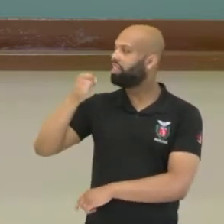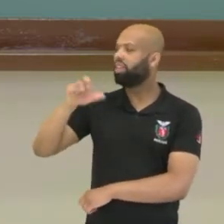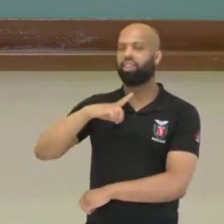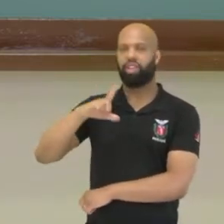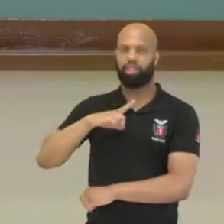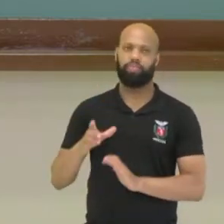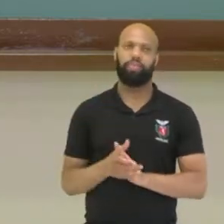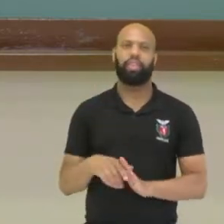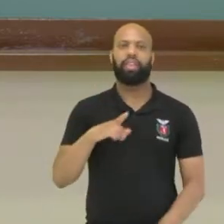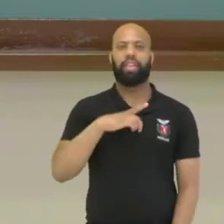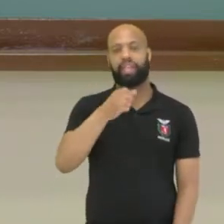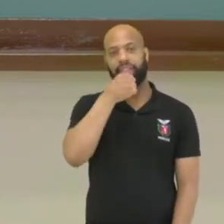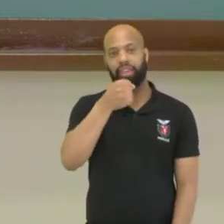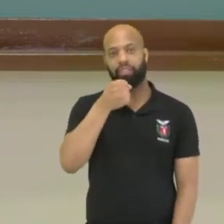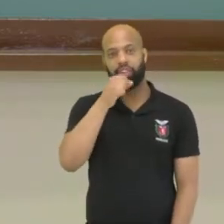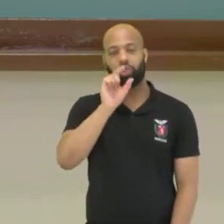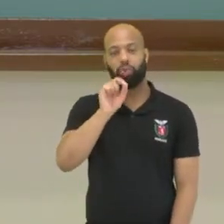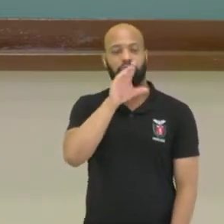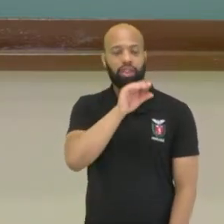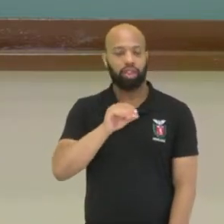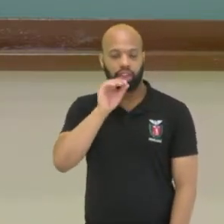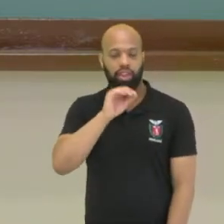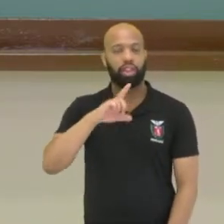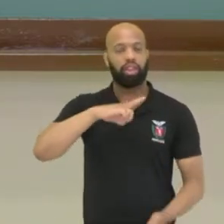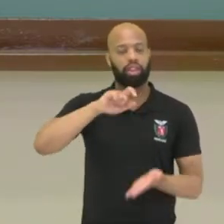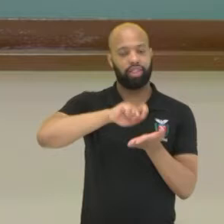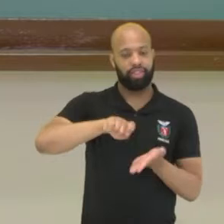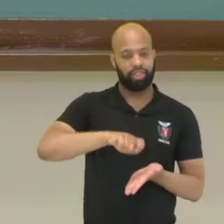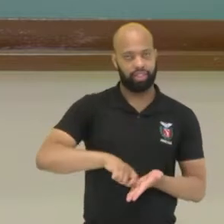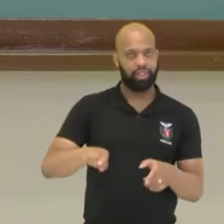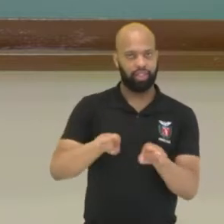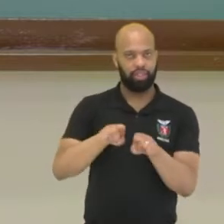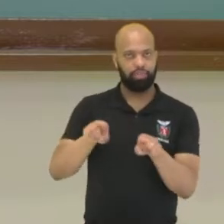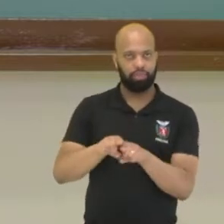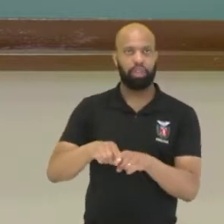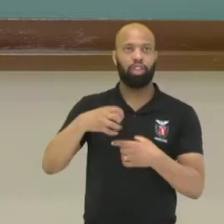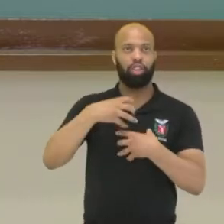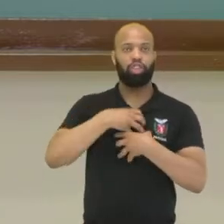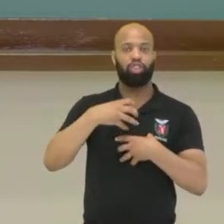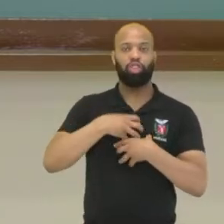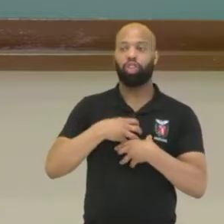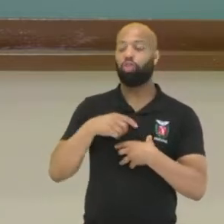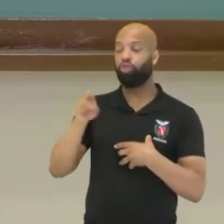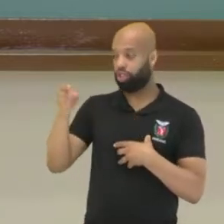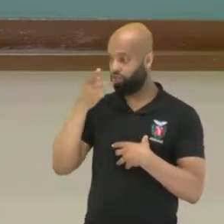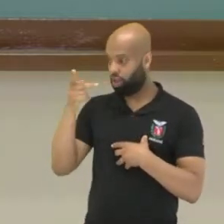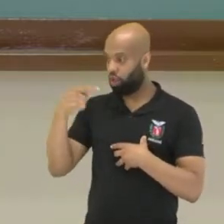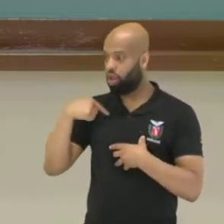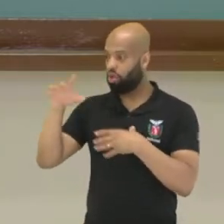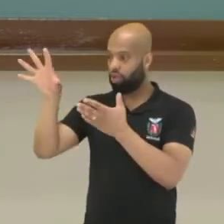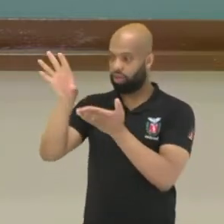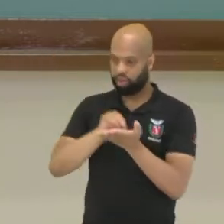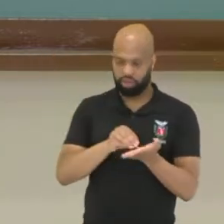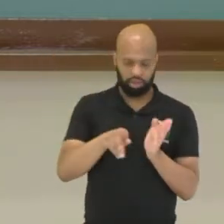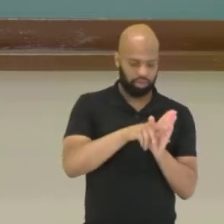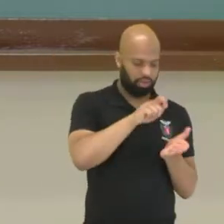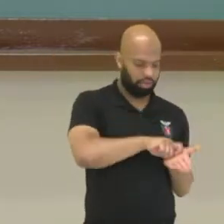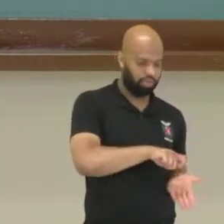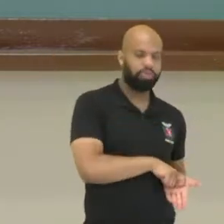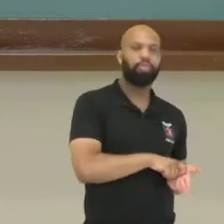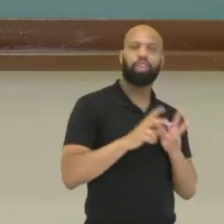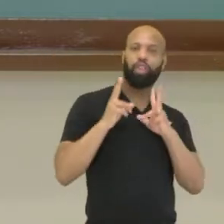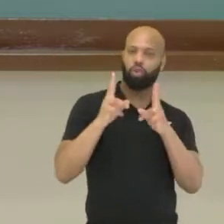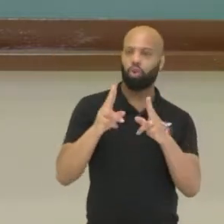existe entrevista oral, escrita em discurso direto ou em forma de citação direta, transcrita após